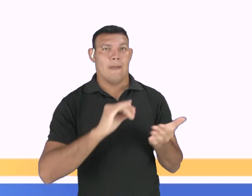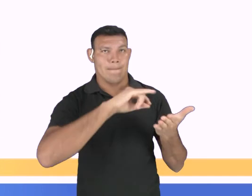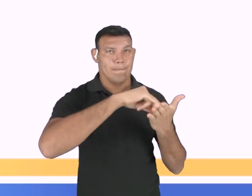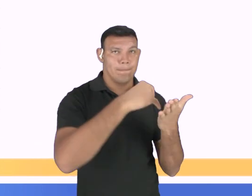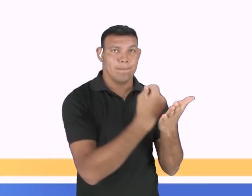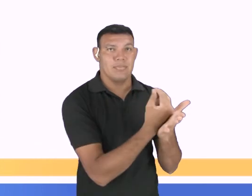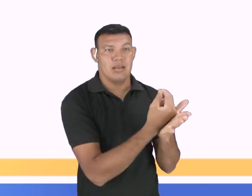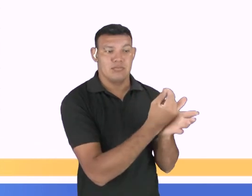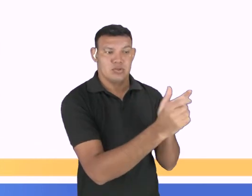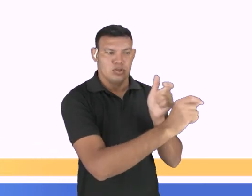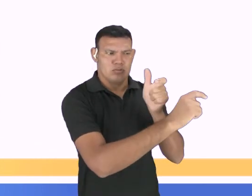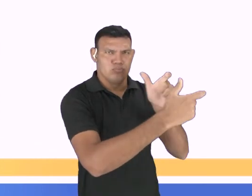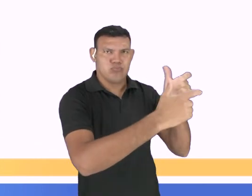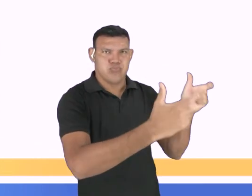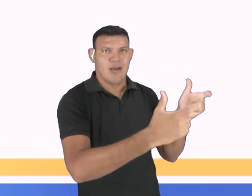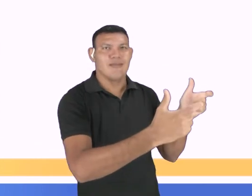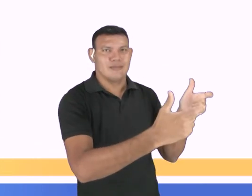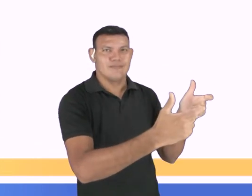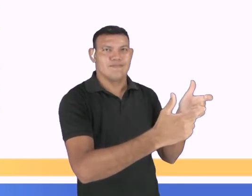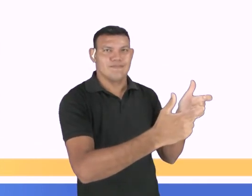impostos menores para financiar o Estado.